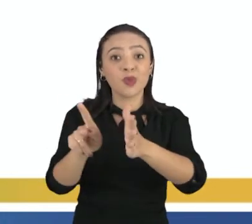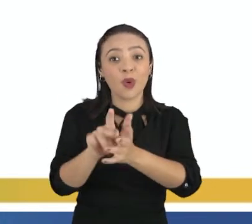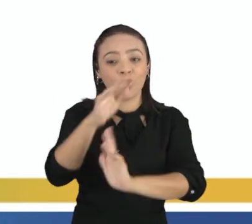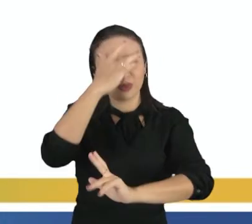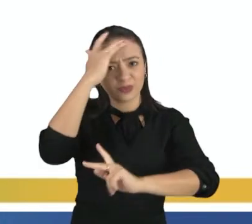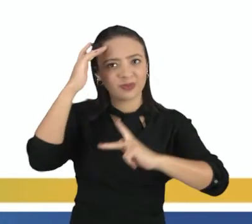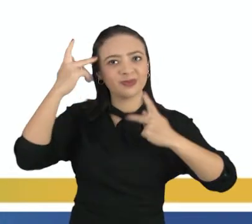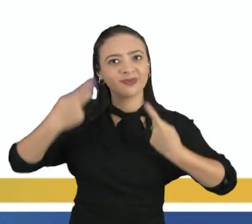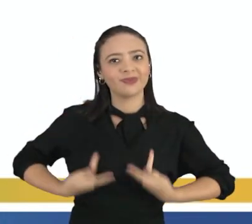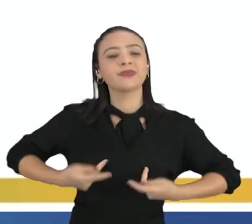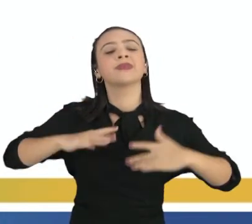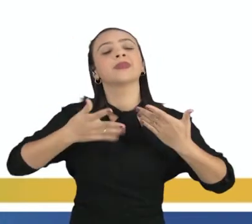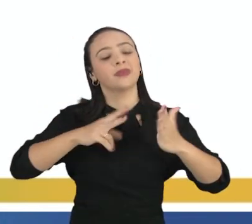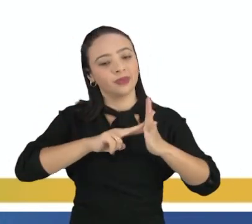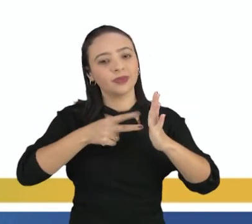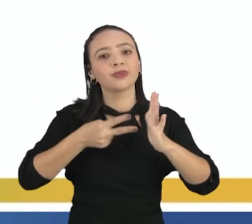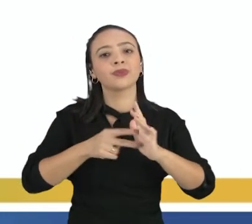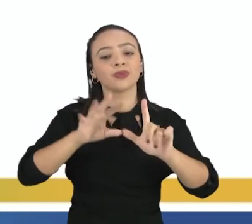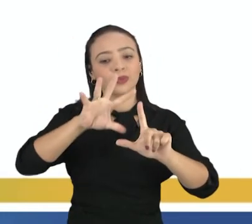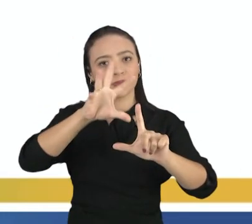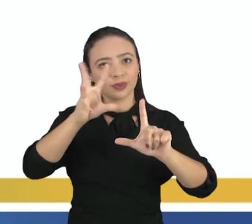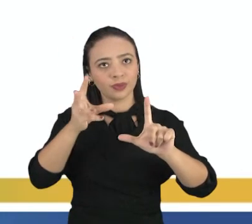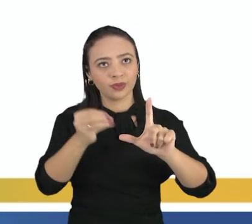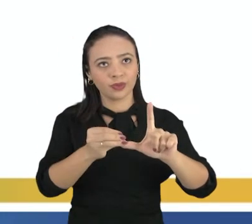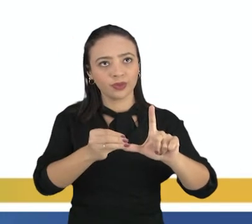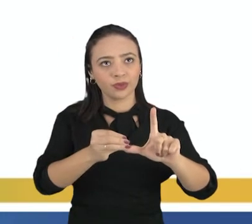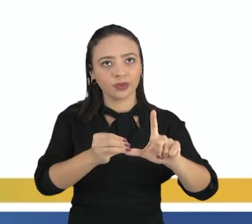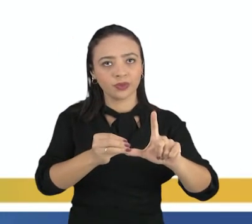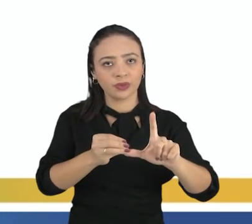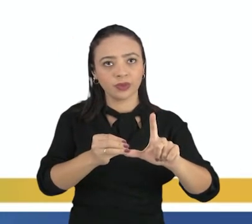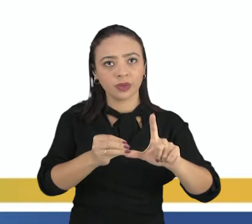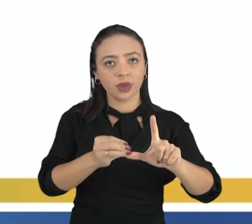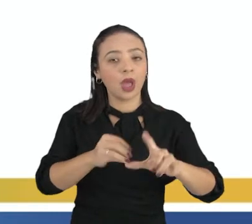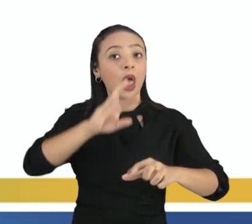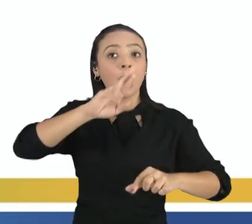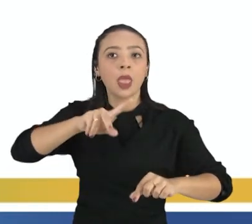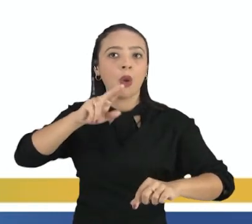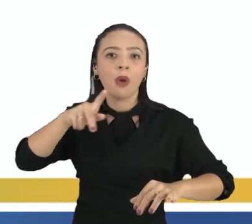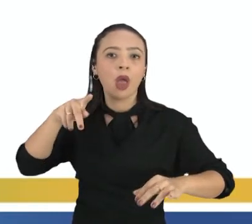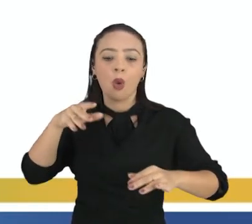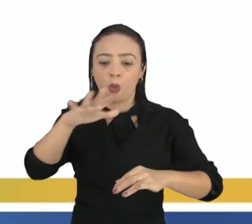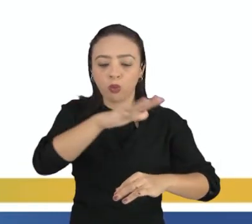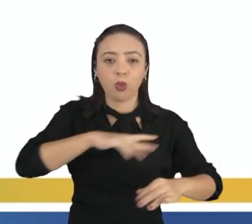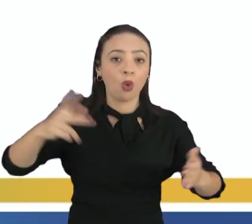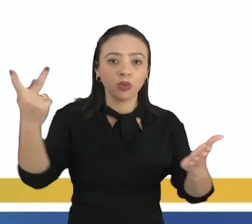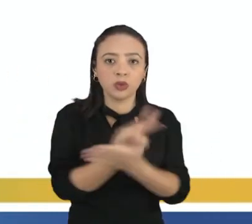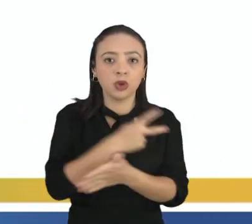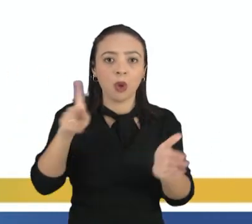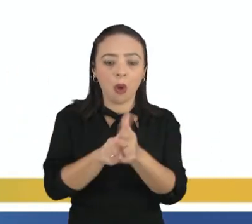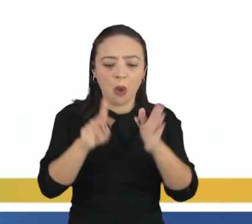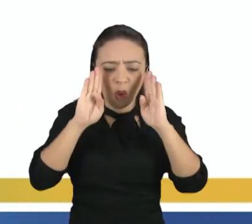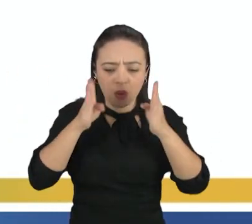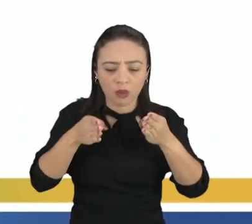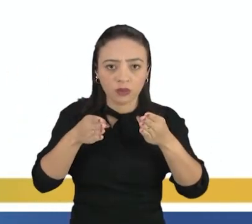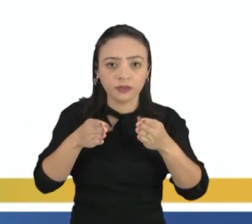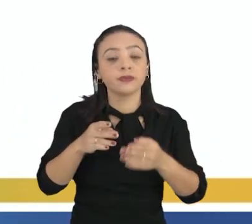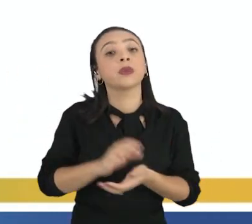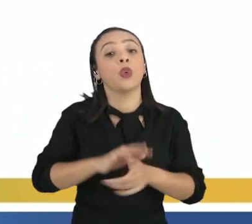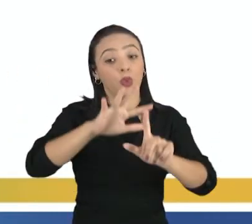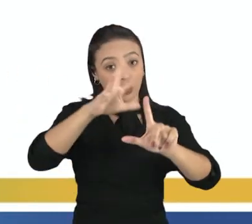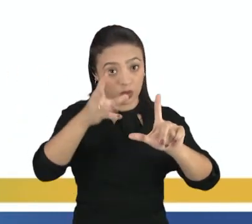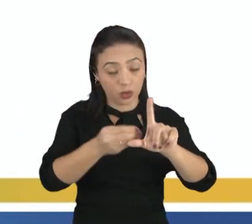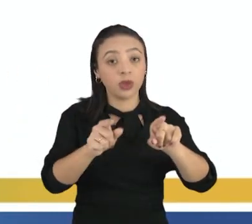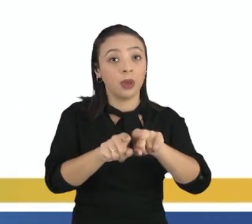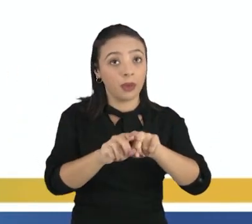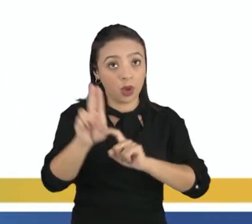humano, então se trata de um cartoon. Não se trata de uma situação específica. O cartoon também utiliza da